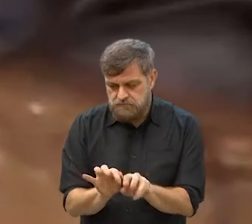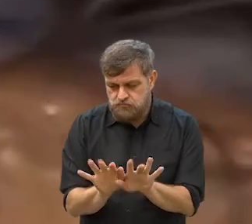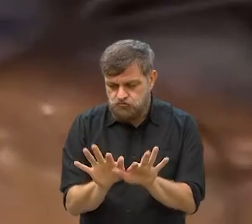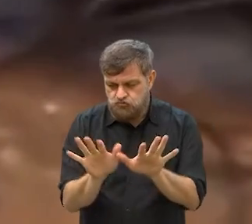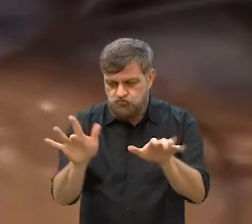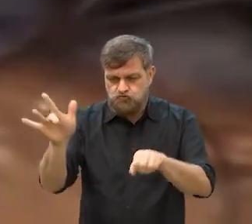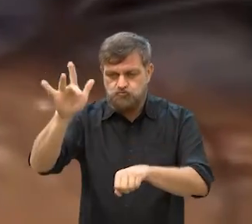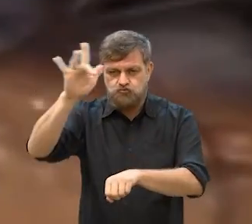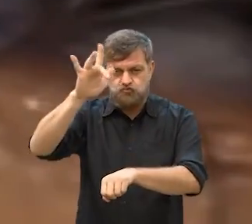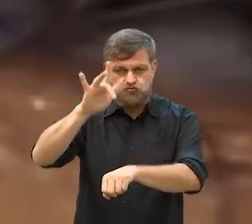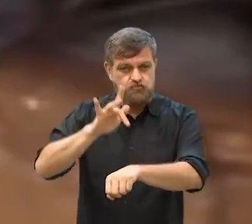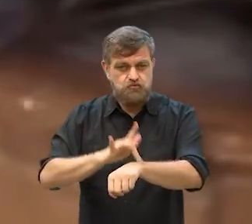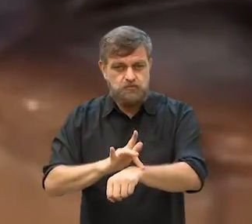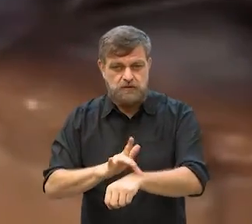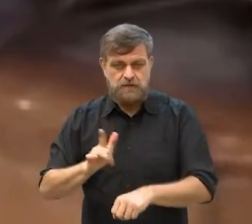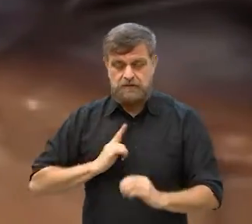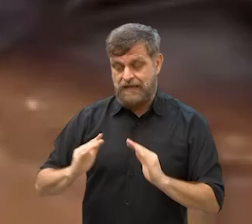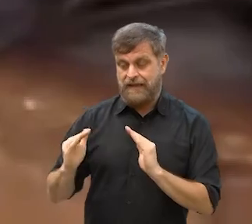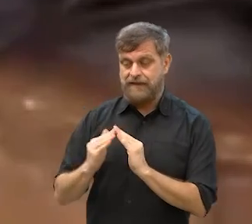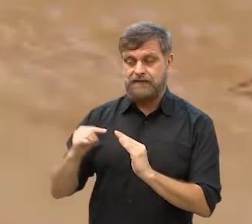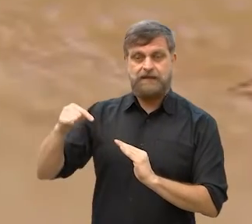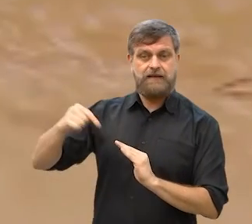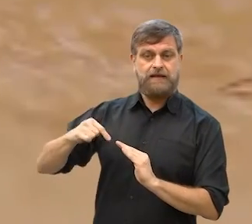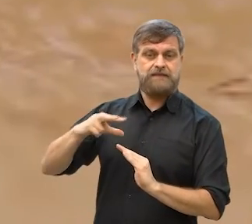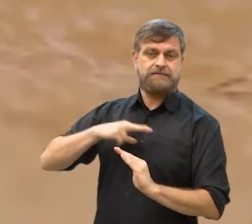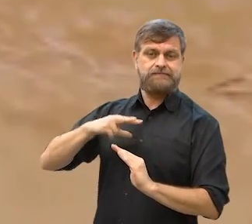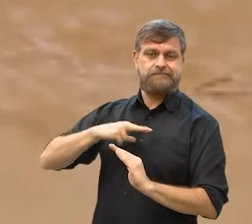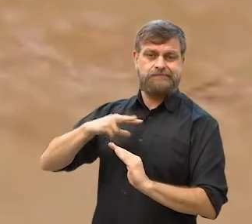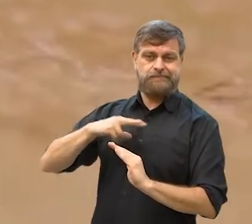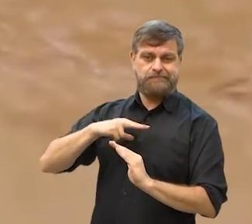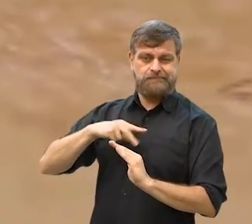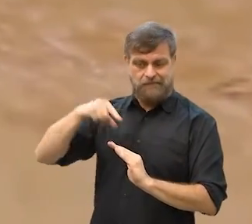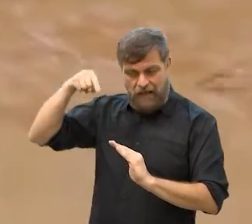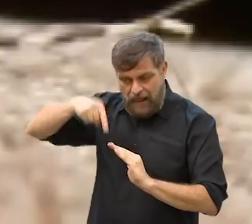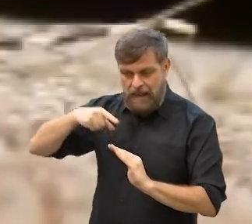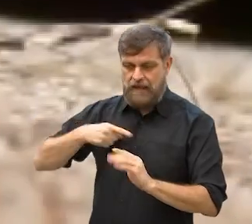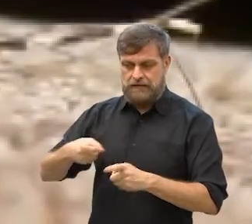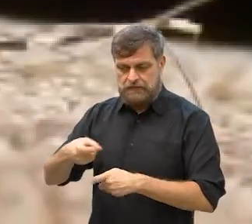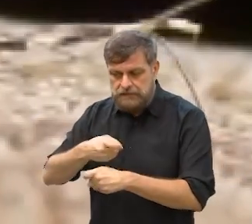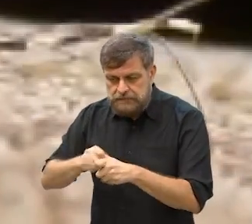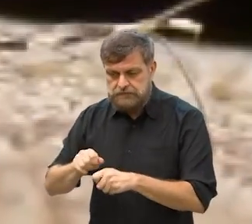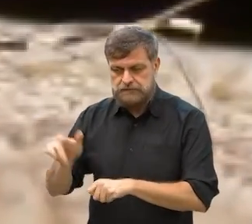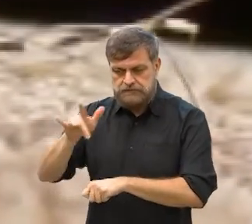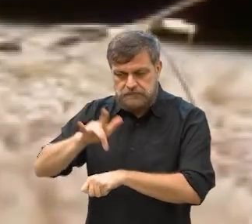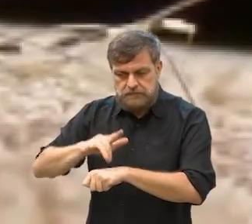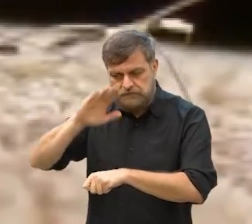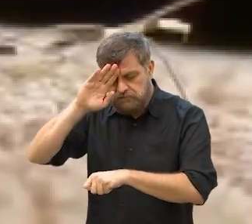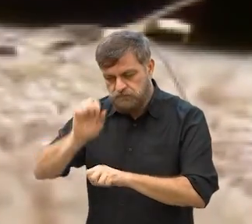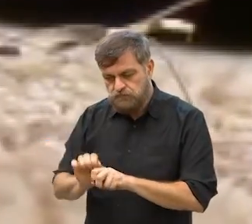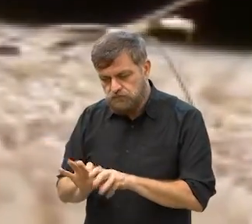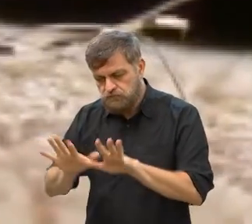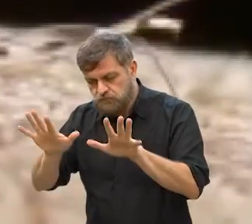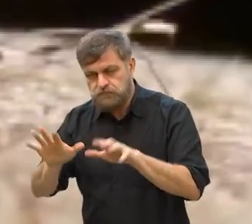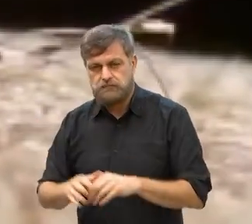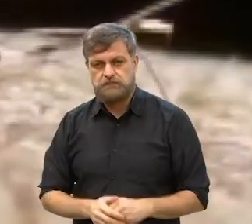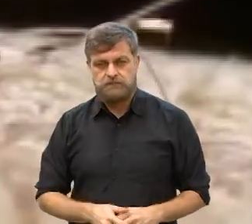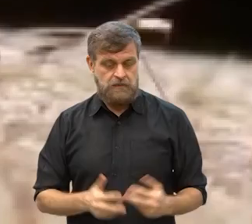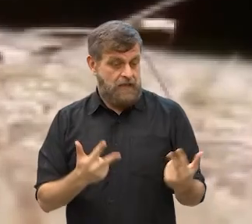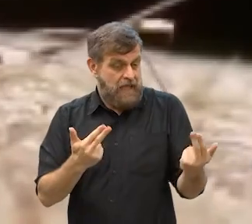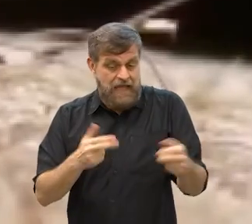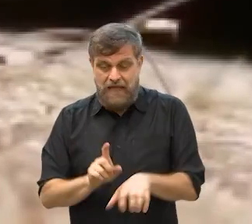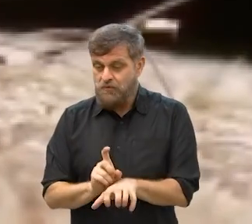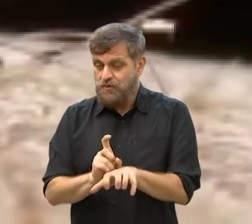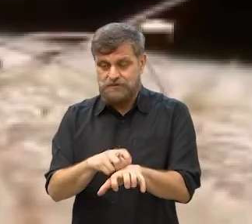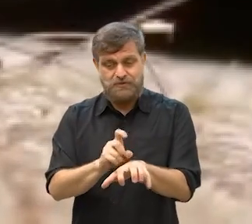dengue, eles estão em propriedades particulares. Não é diferente nessa questão dos